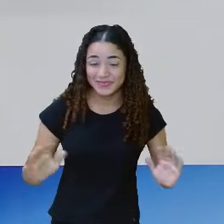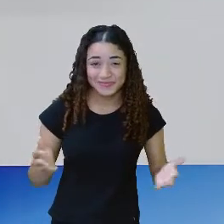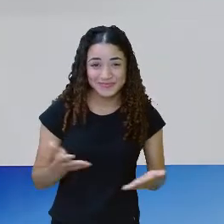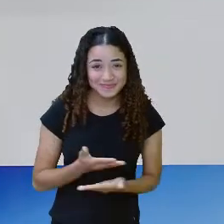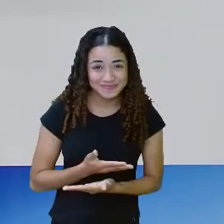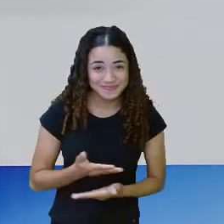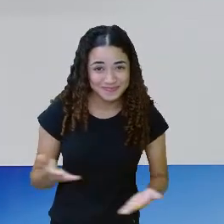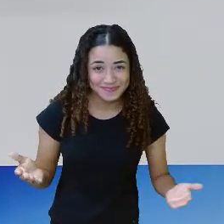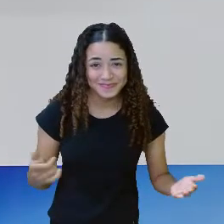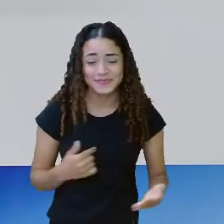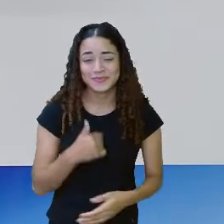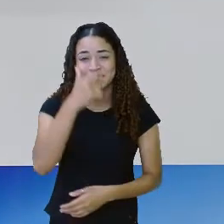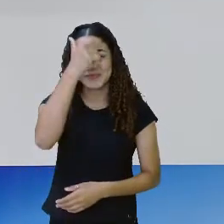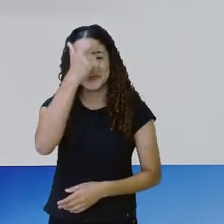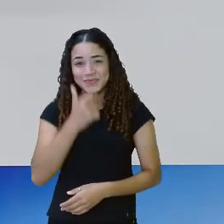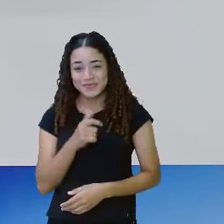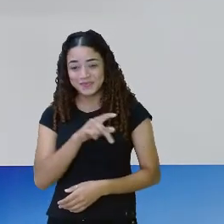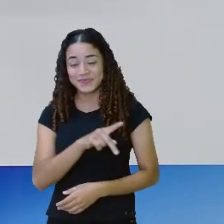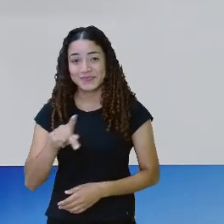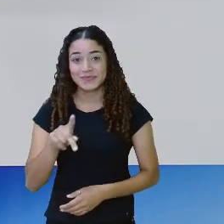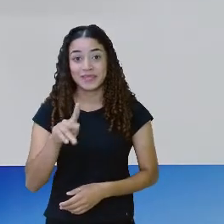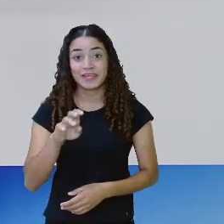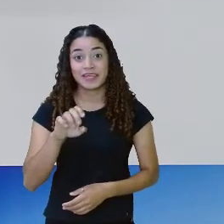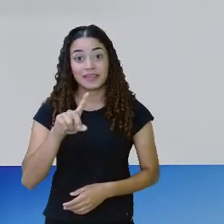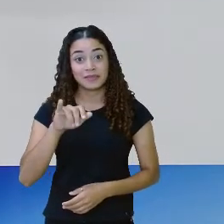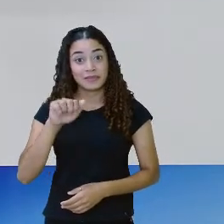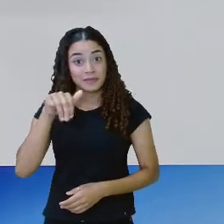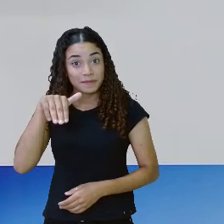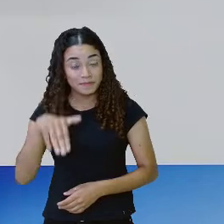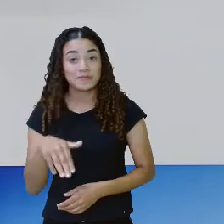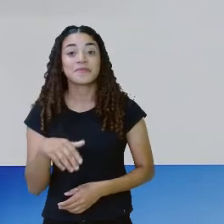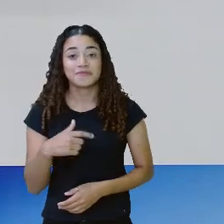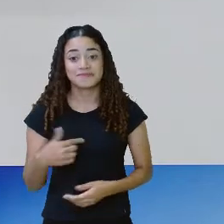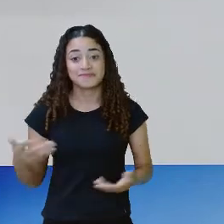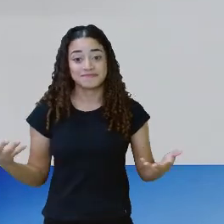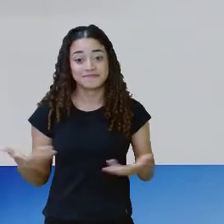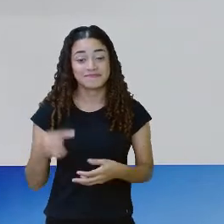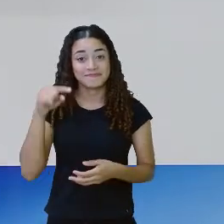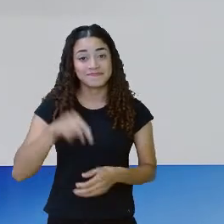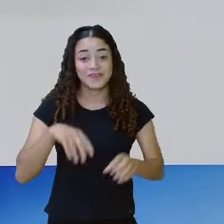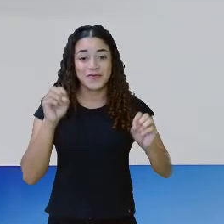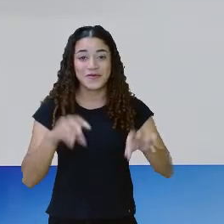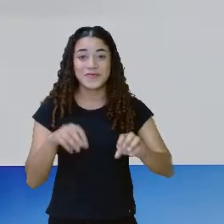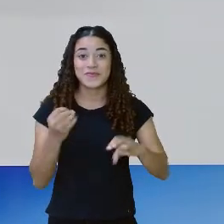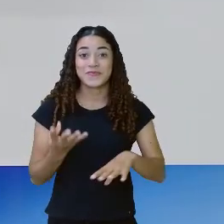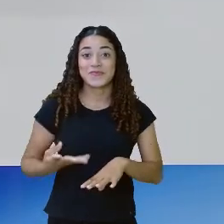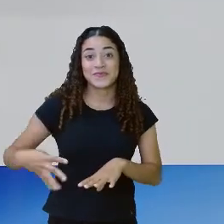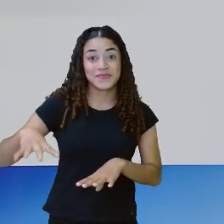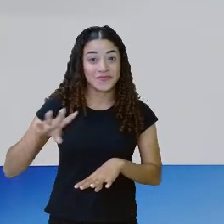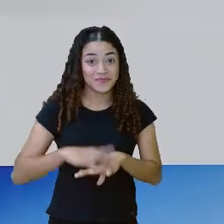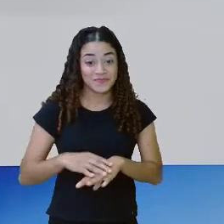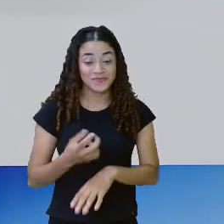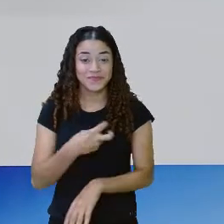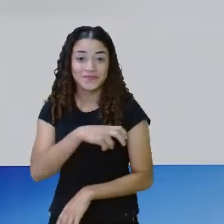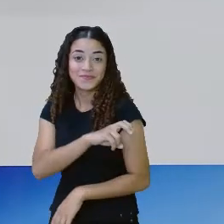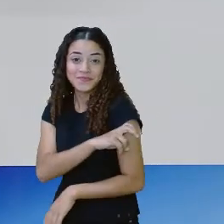pessoal, eu sou a professora Kedma Santos e estou aqui para mais uma aula de matemática para os quintos